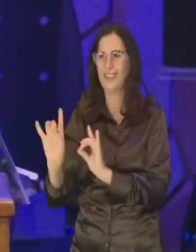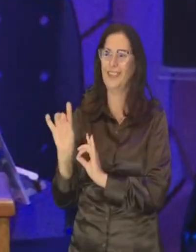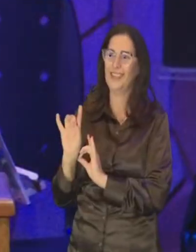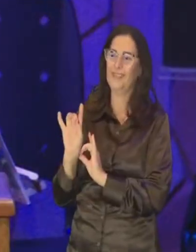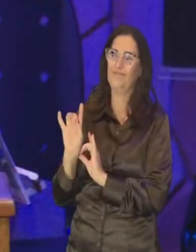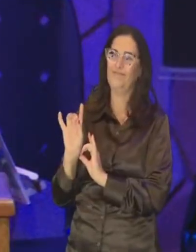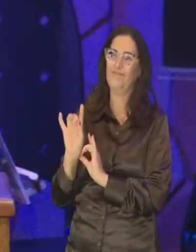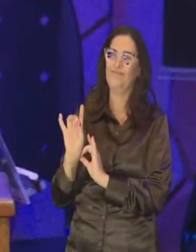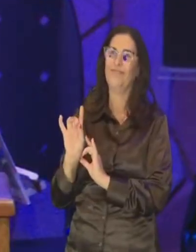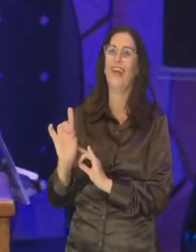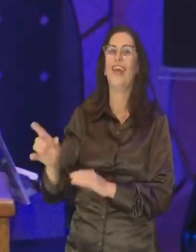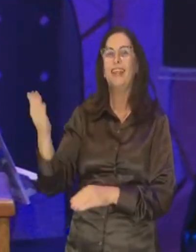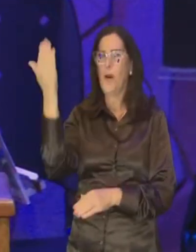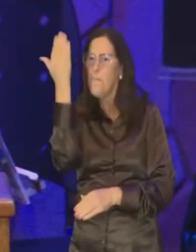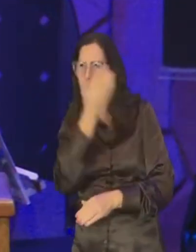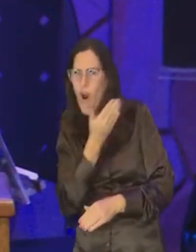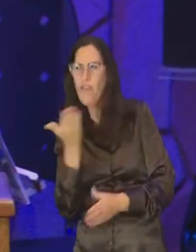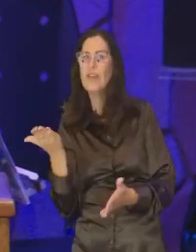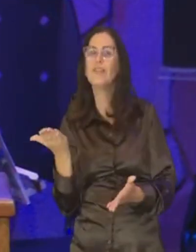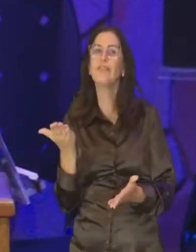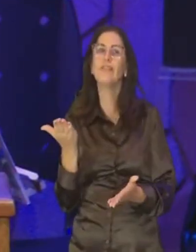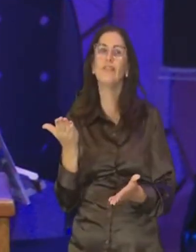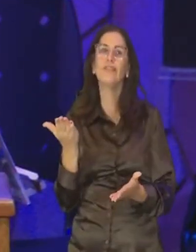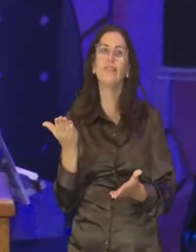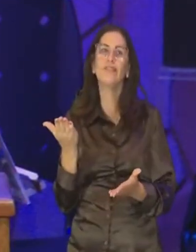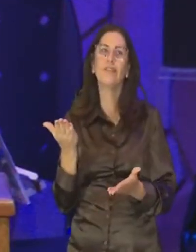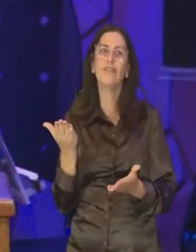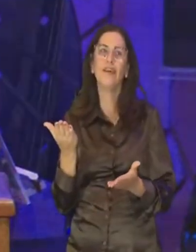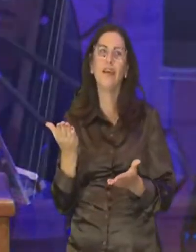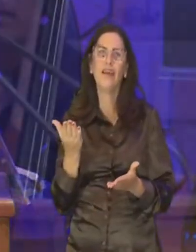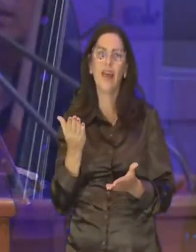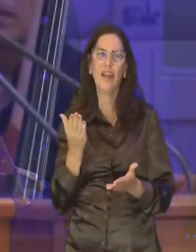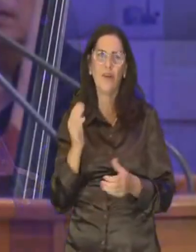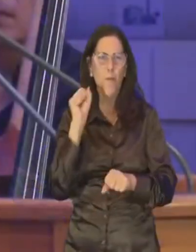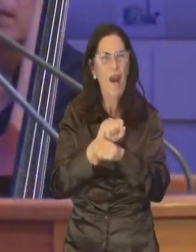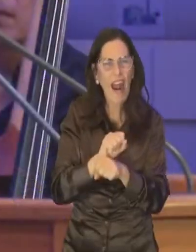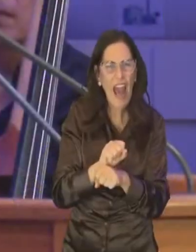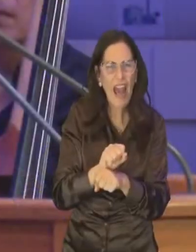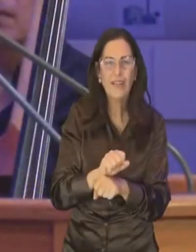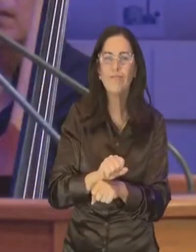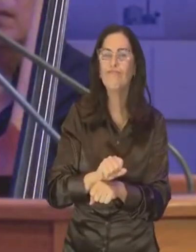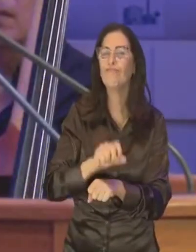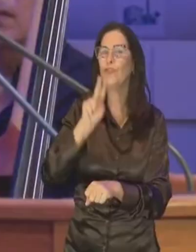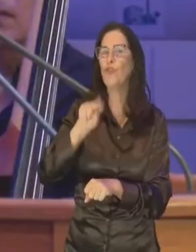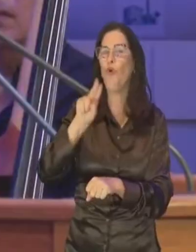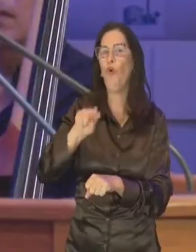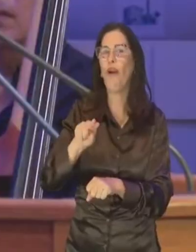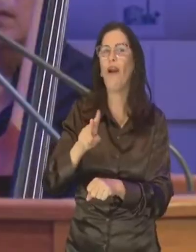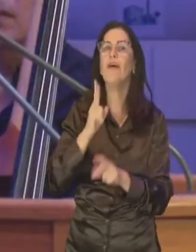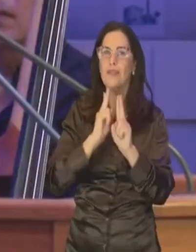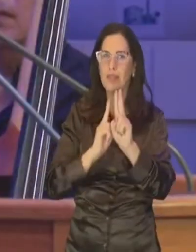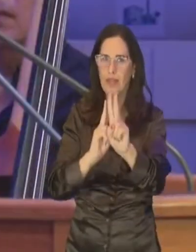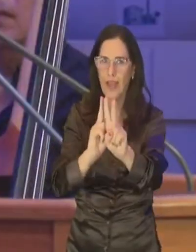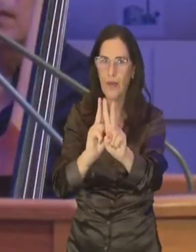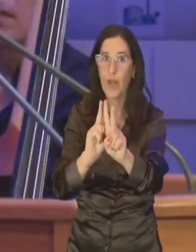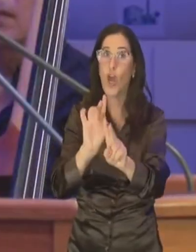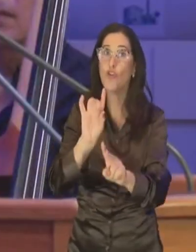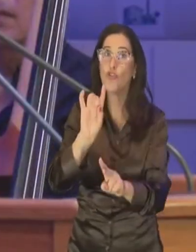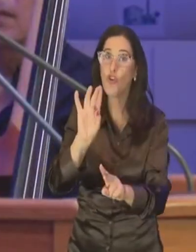essas provações, elas não vão cessar até que o Senhor volte para nos